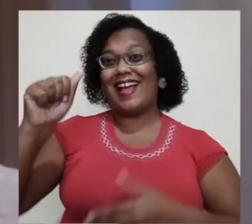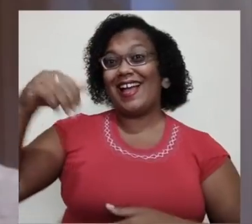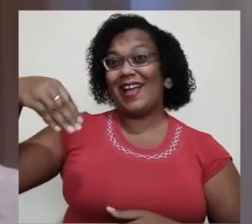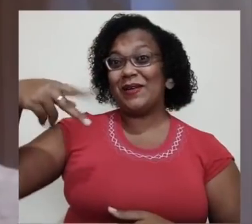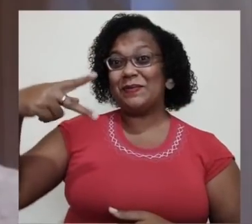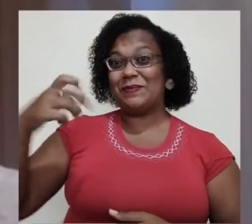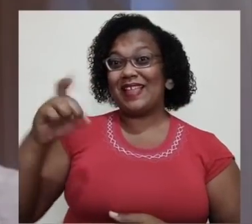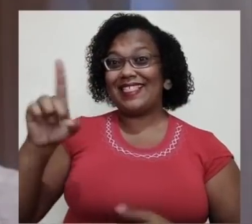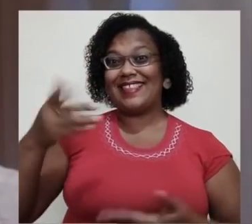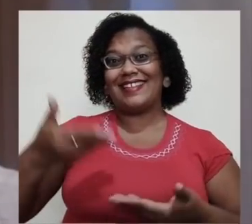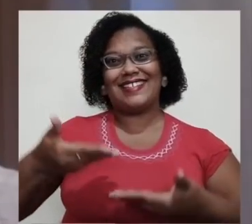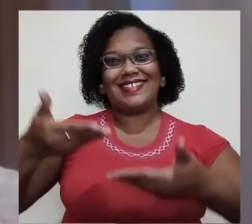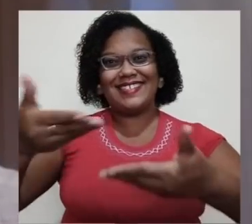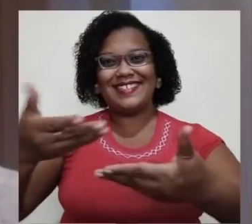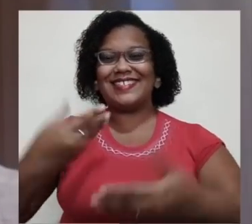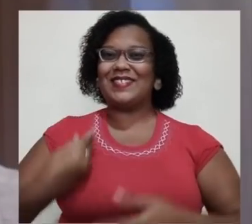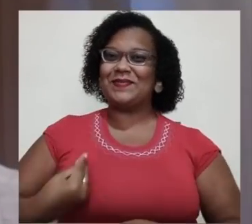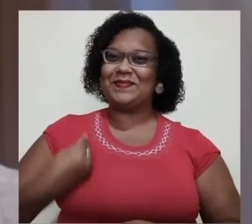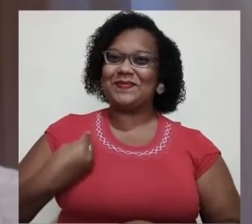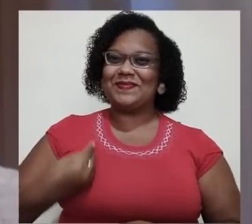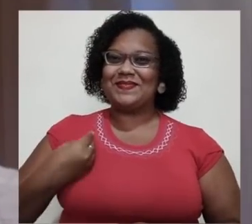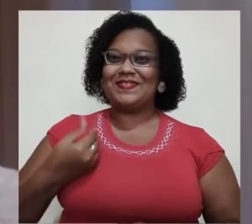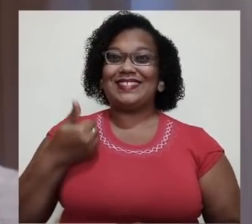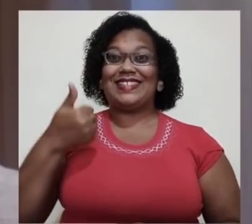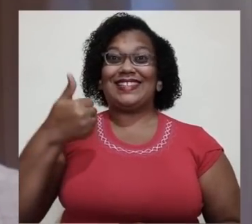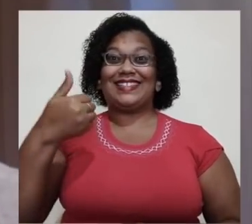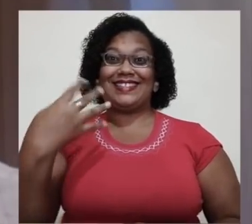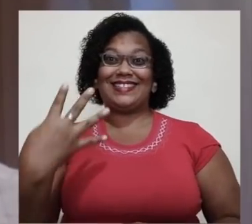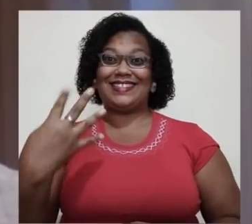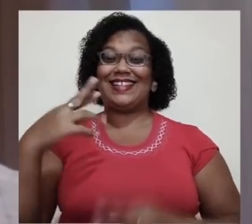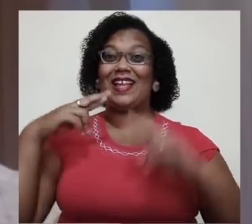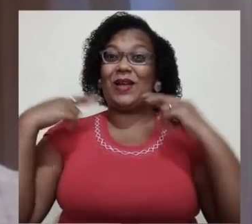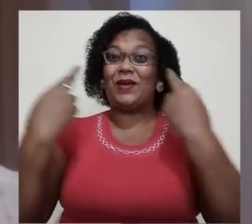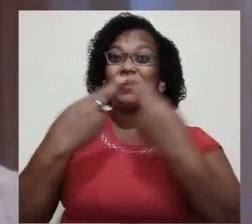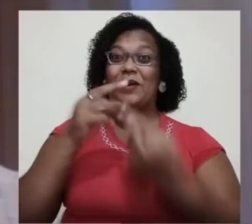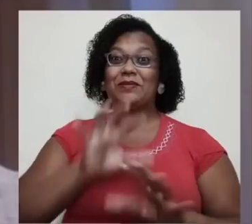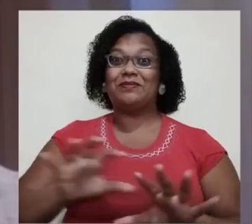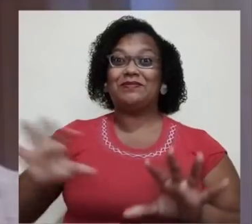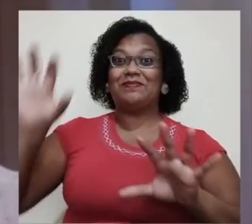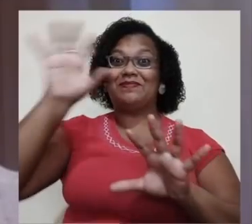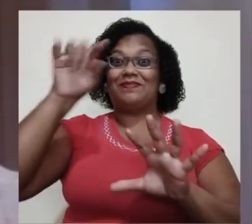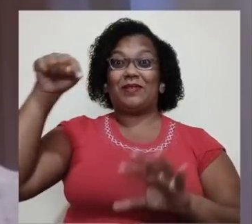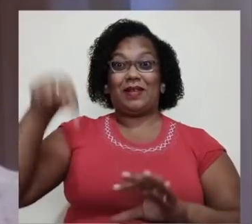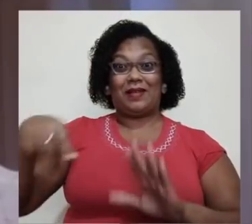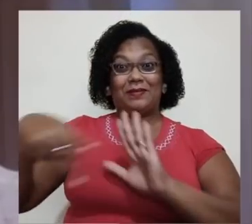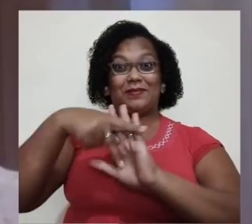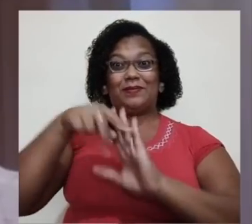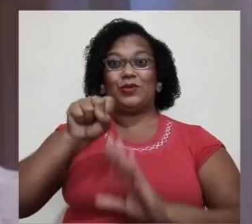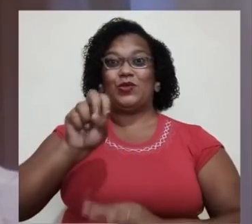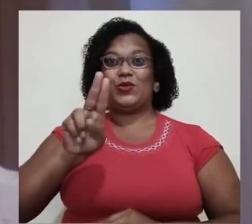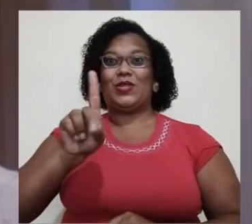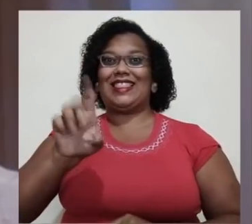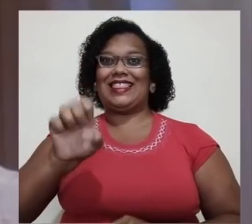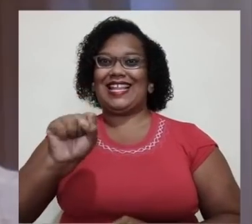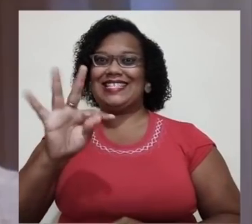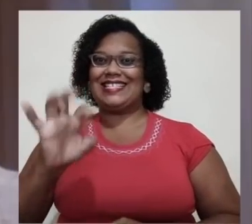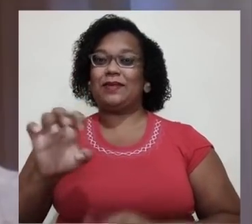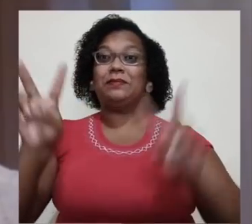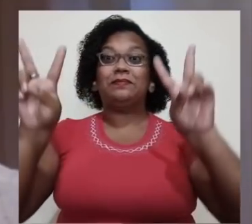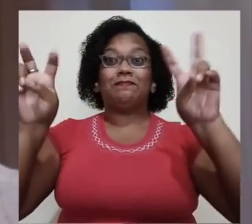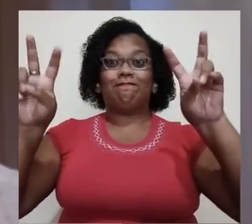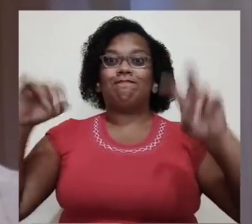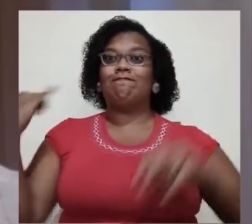dessa 14ª reunião regional, da Regional Sudeste. É um tema extremamente importante, o direito à vida, o direito à